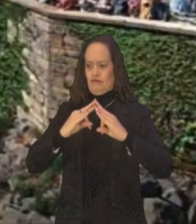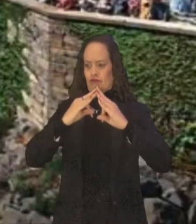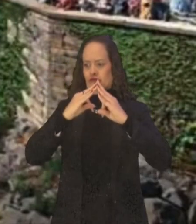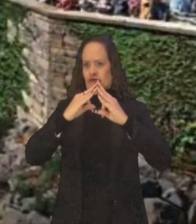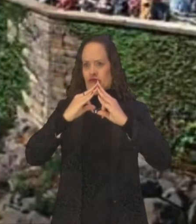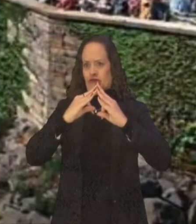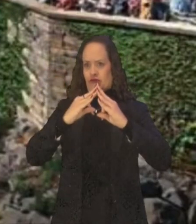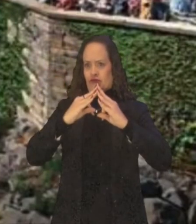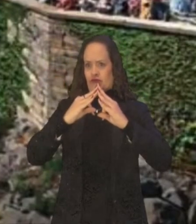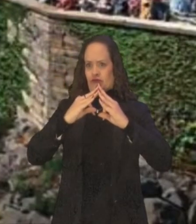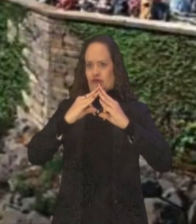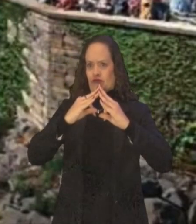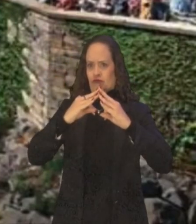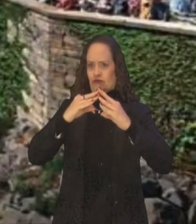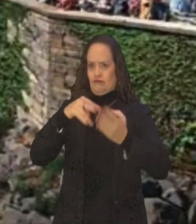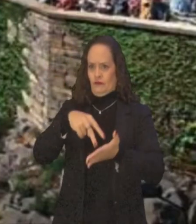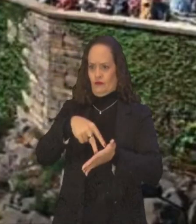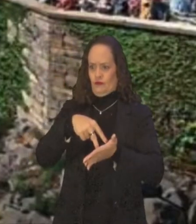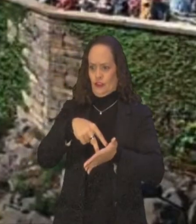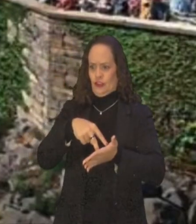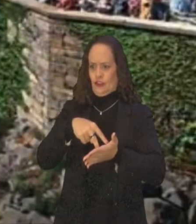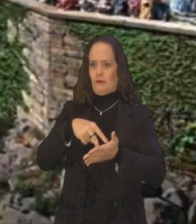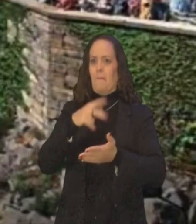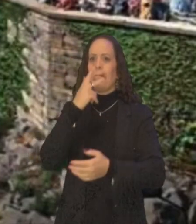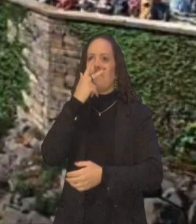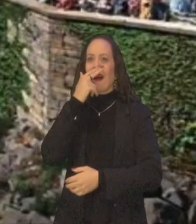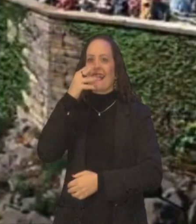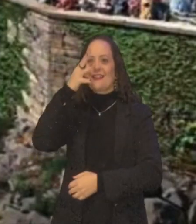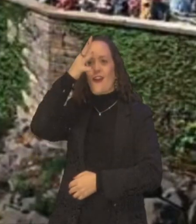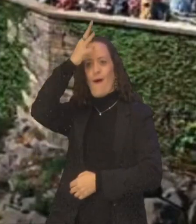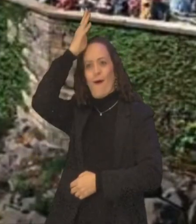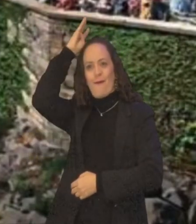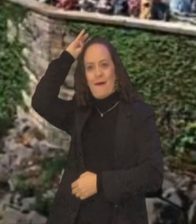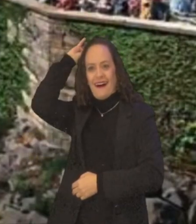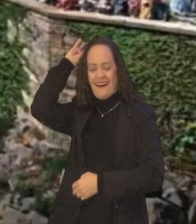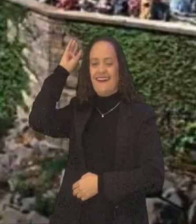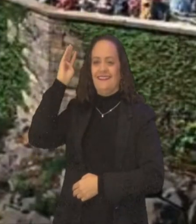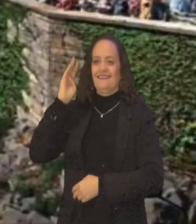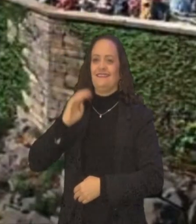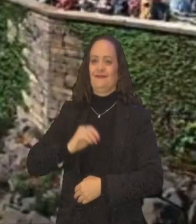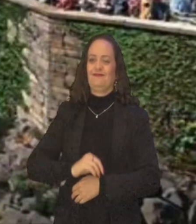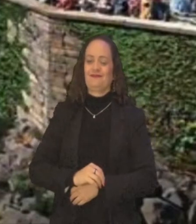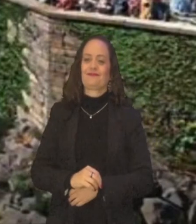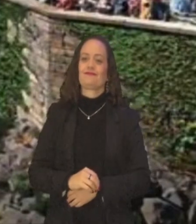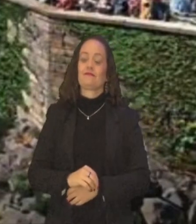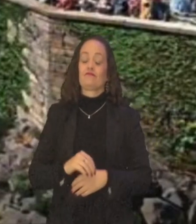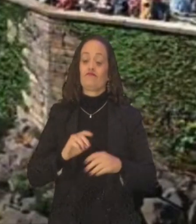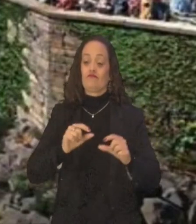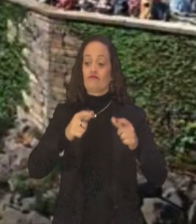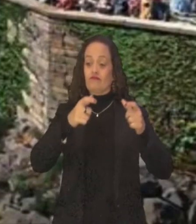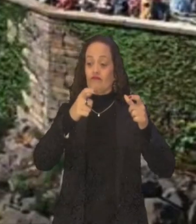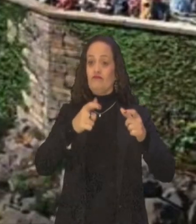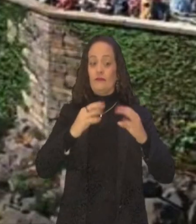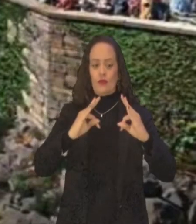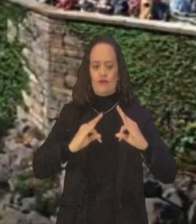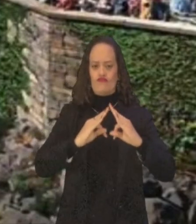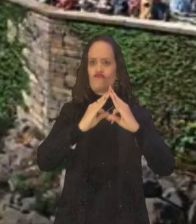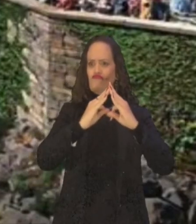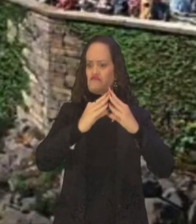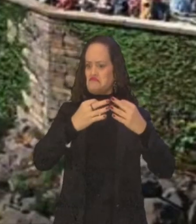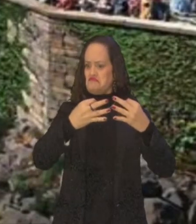imponência predial, lembra Roma, quem conhece, lembra a arquitetura grega